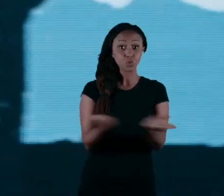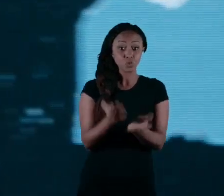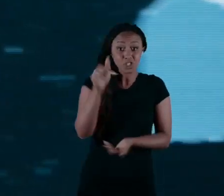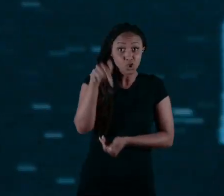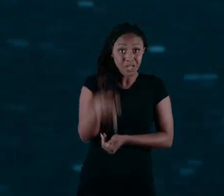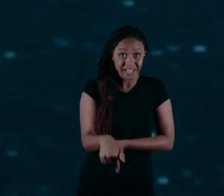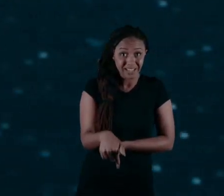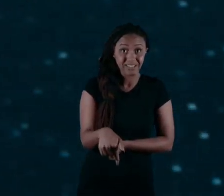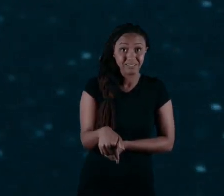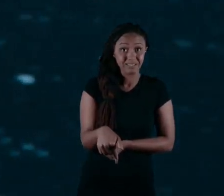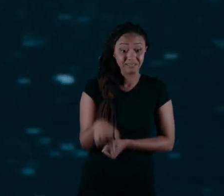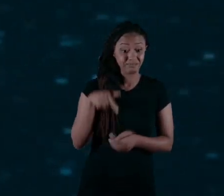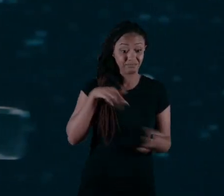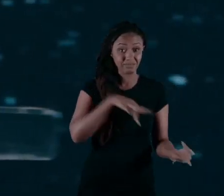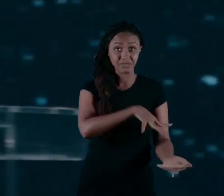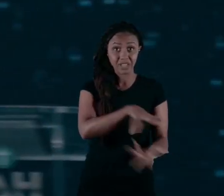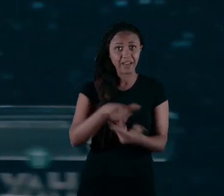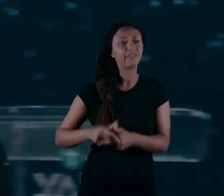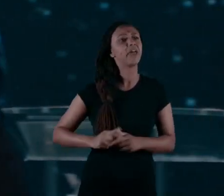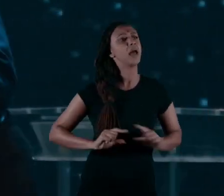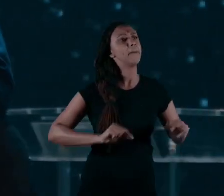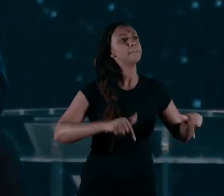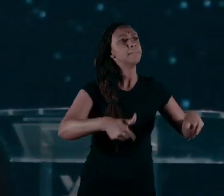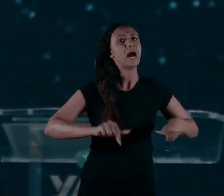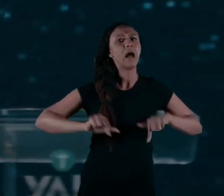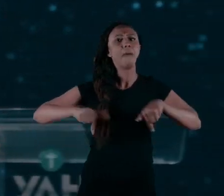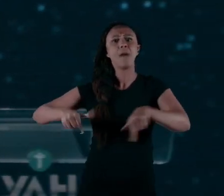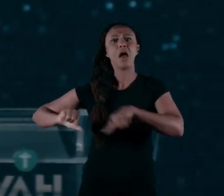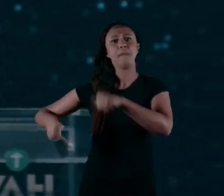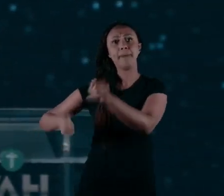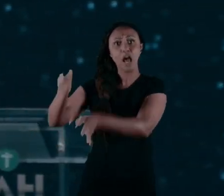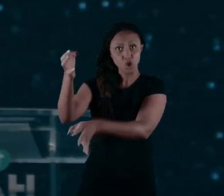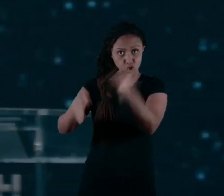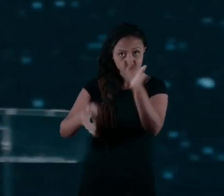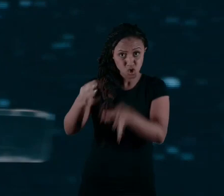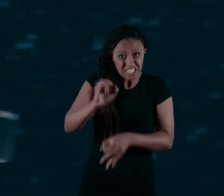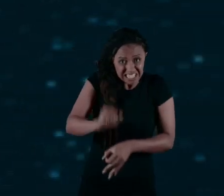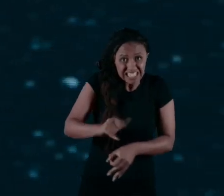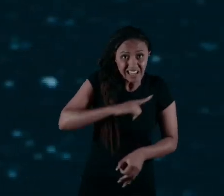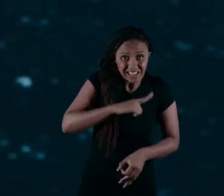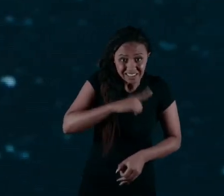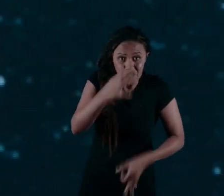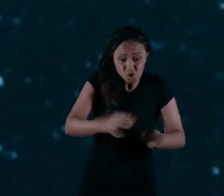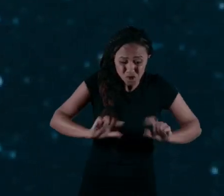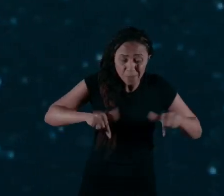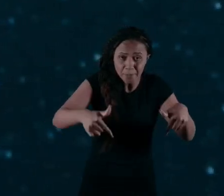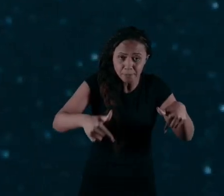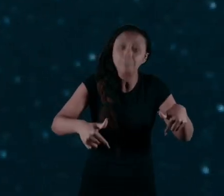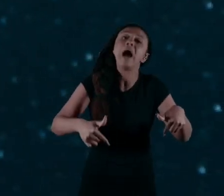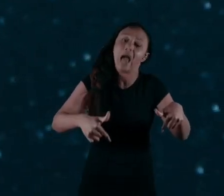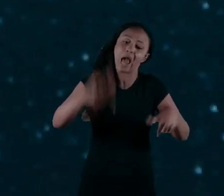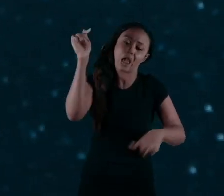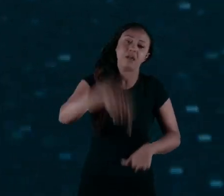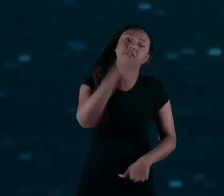terra e levantando a bandeira da justiça, esta nação seria diferente.